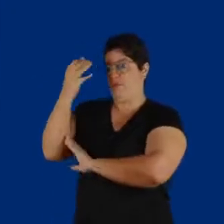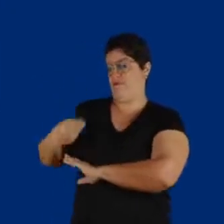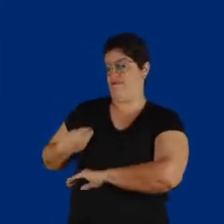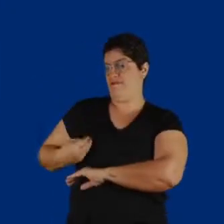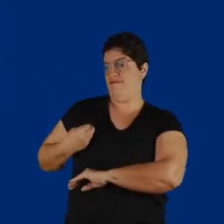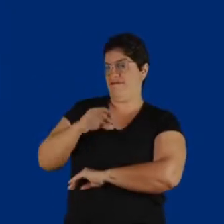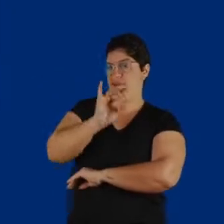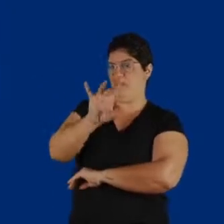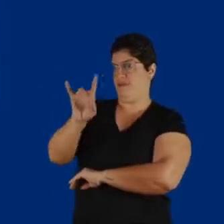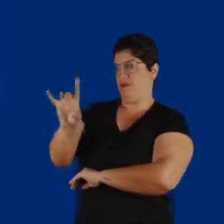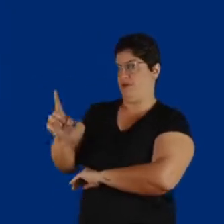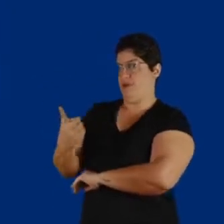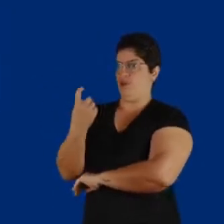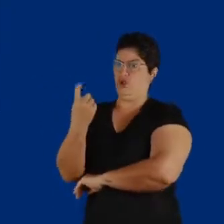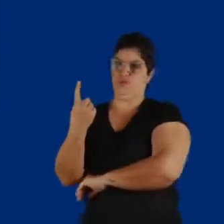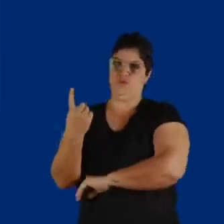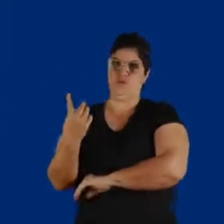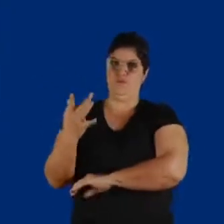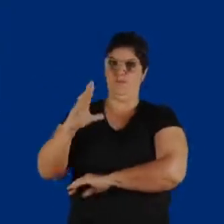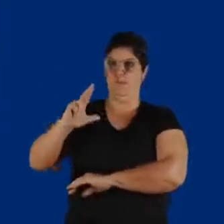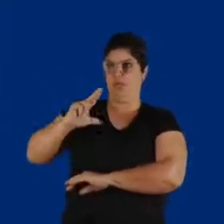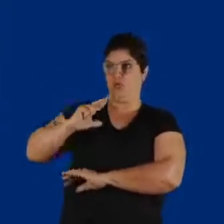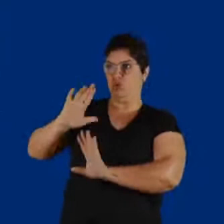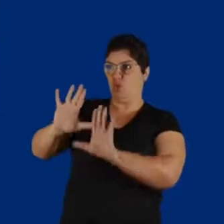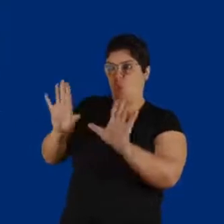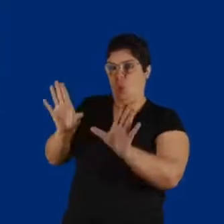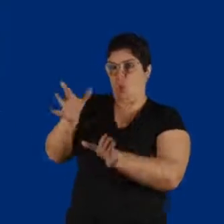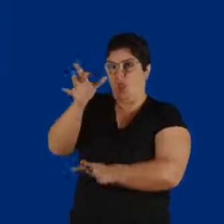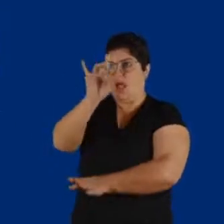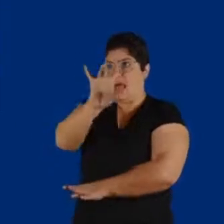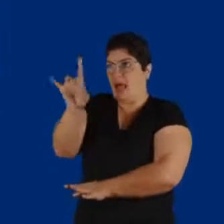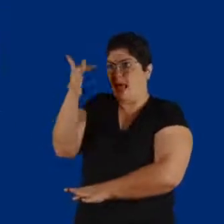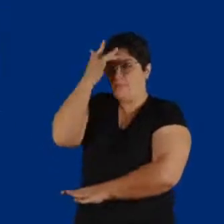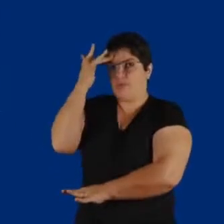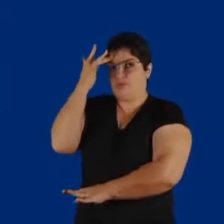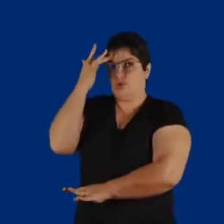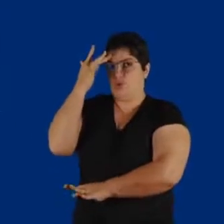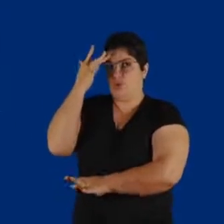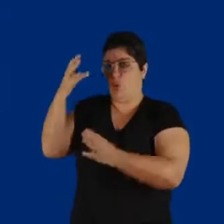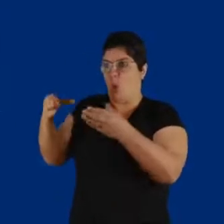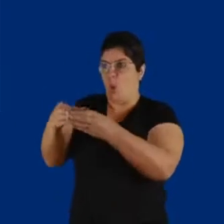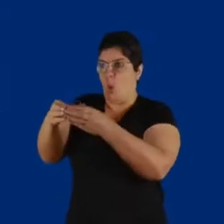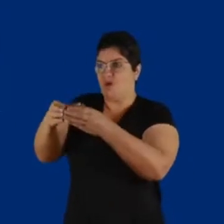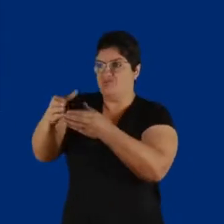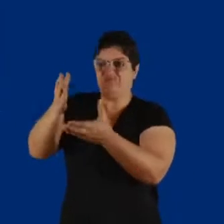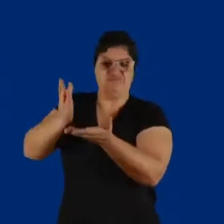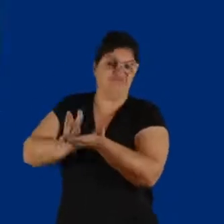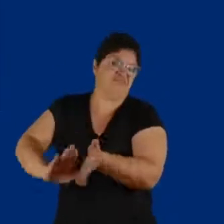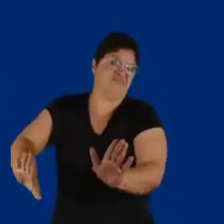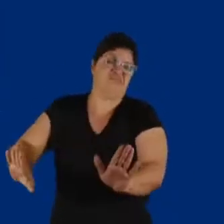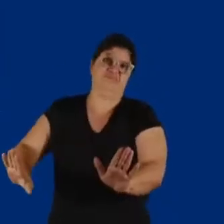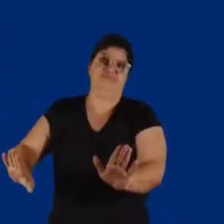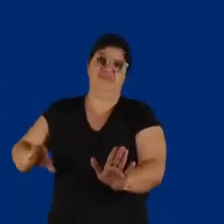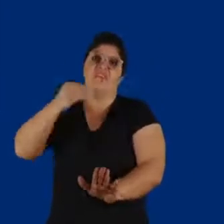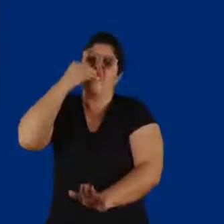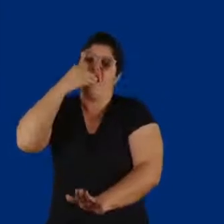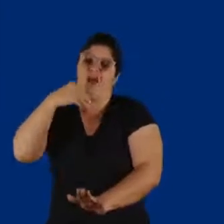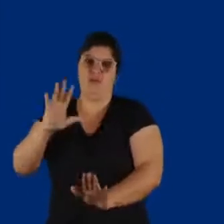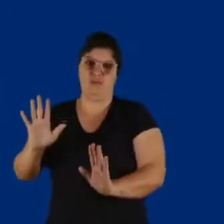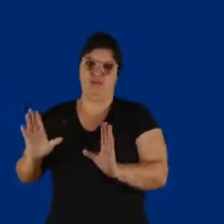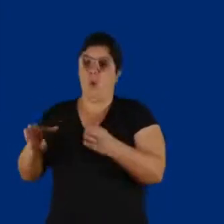algum momento, perdeu o contato com a coletividade. Isso se tornou muito fraco. Tinha um momento